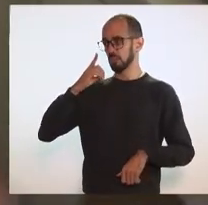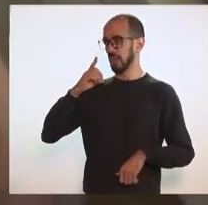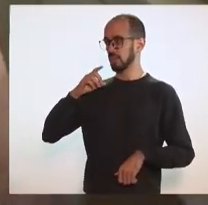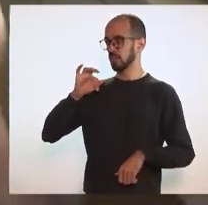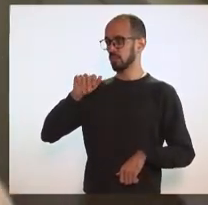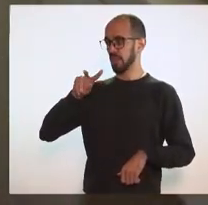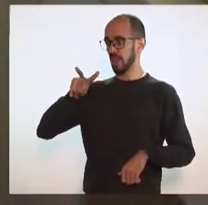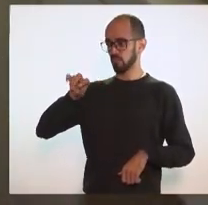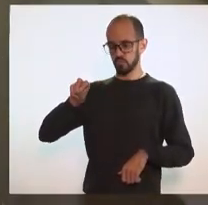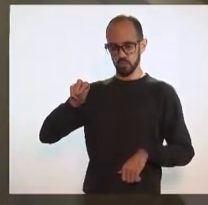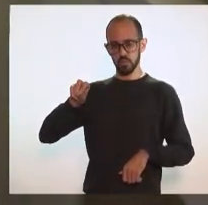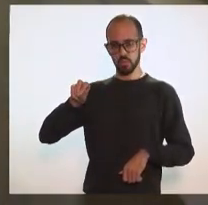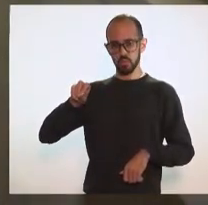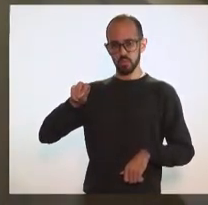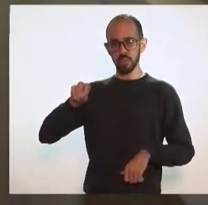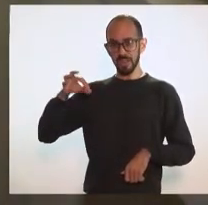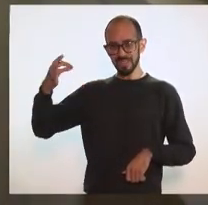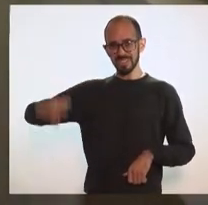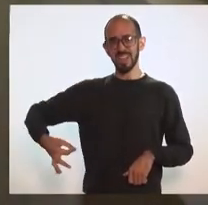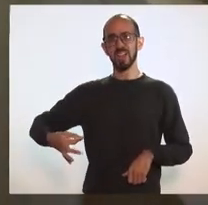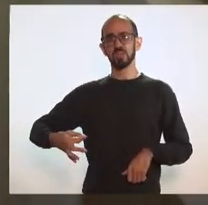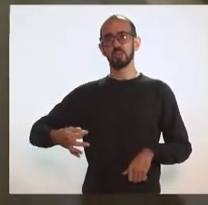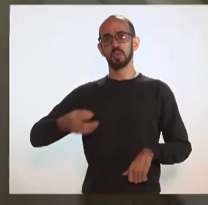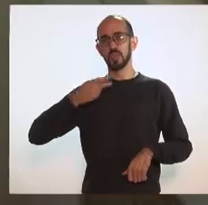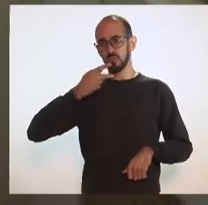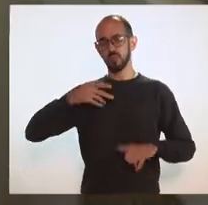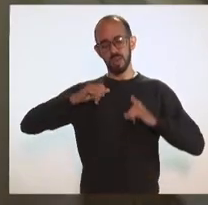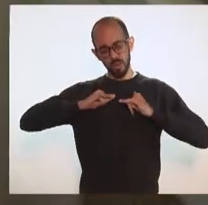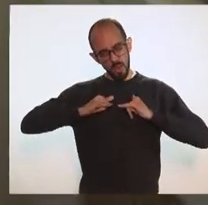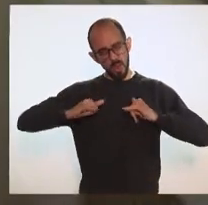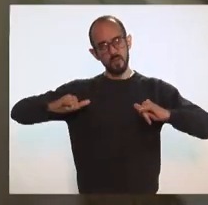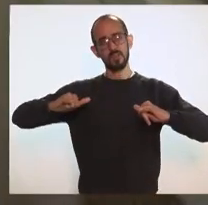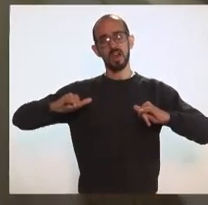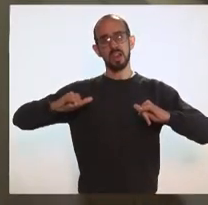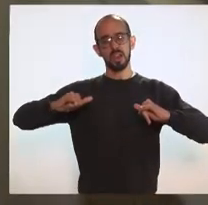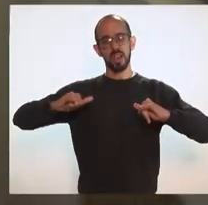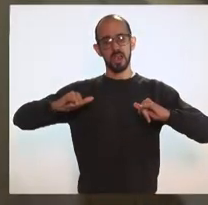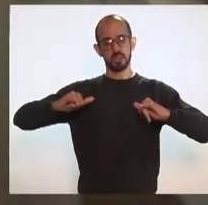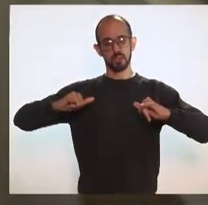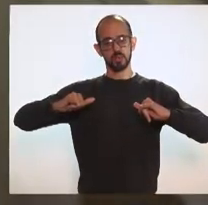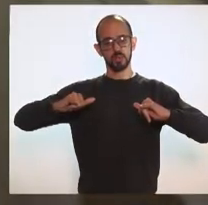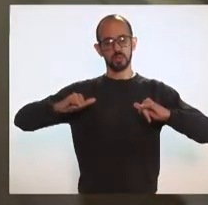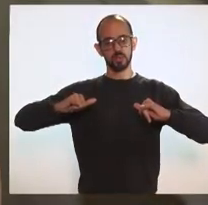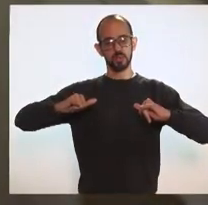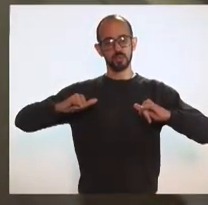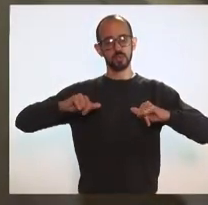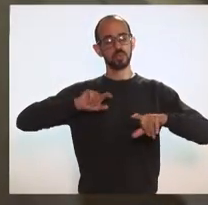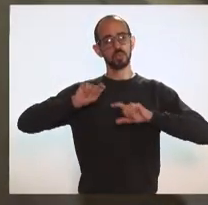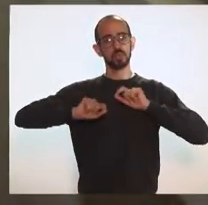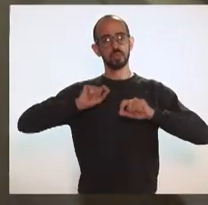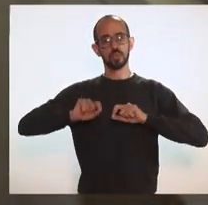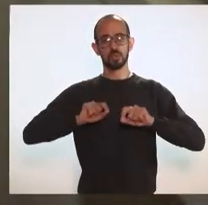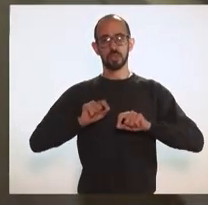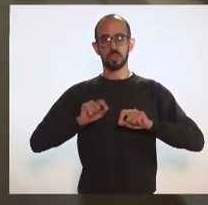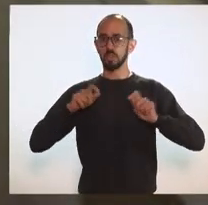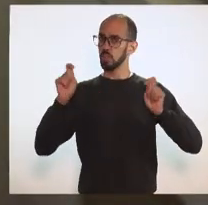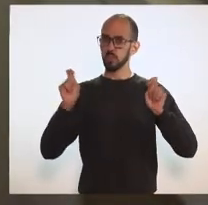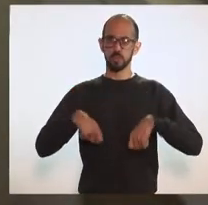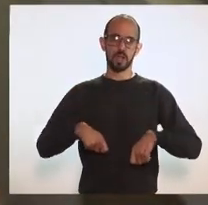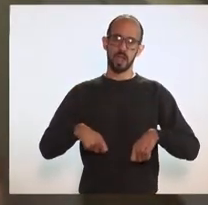filho corretamente e faz uma lerda causa dele que não é possível